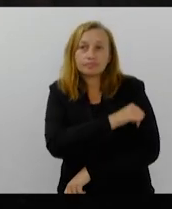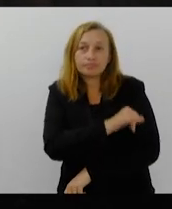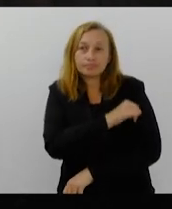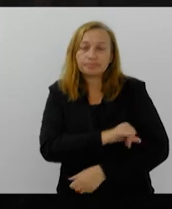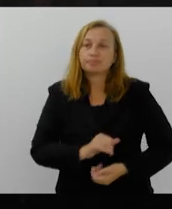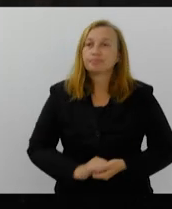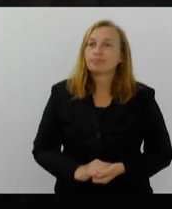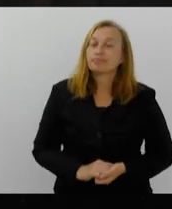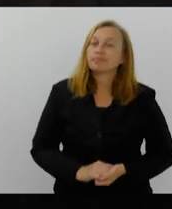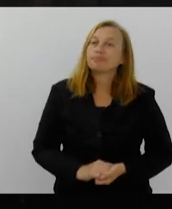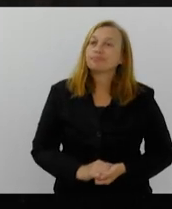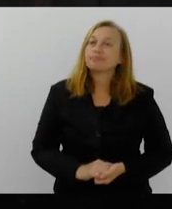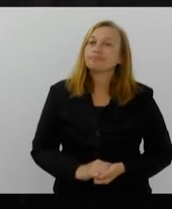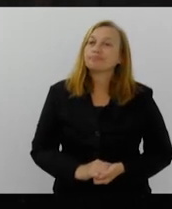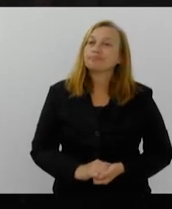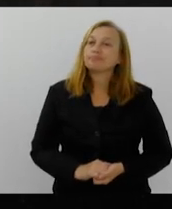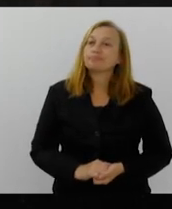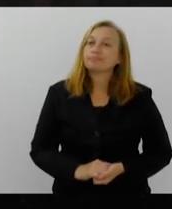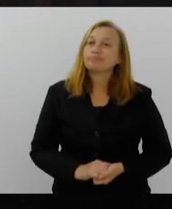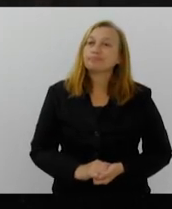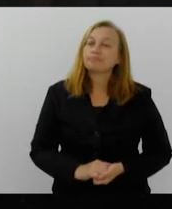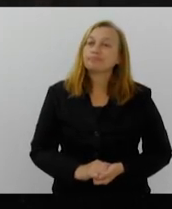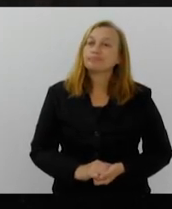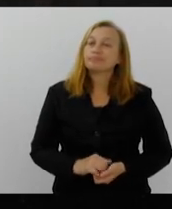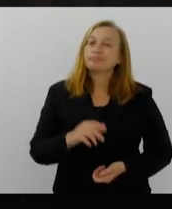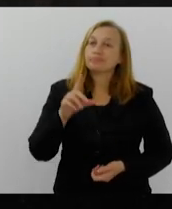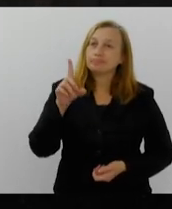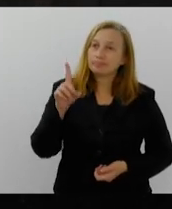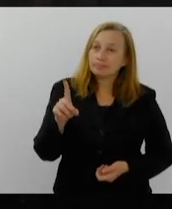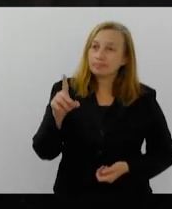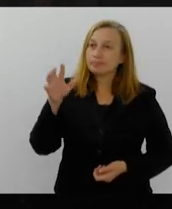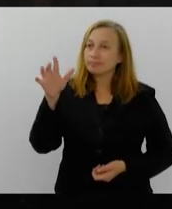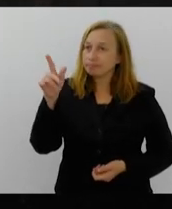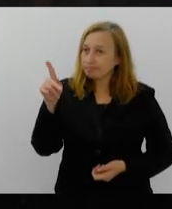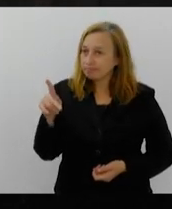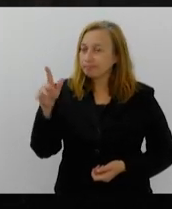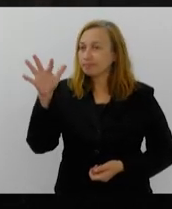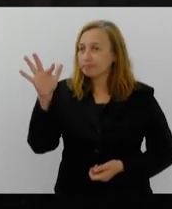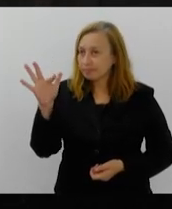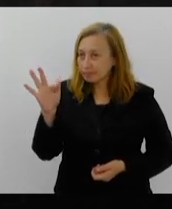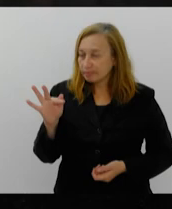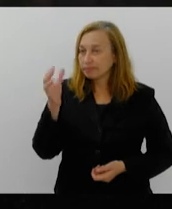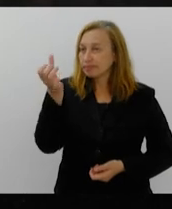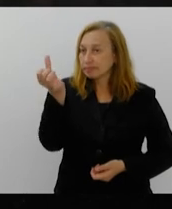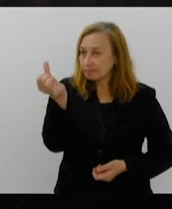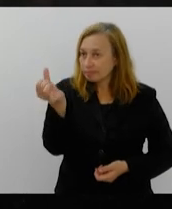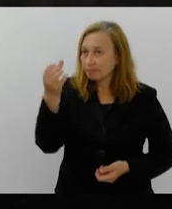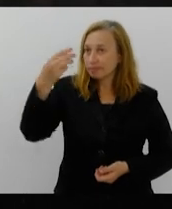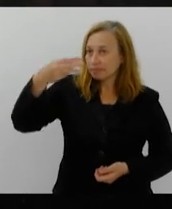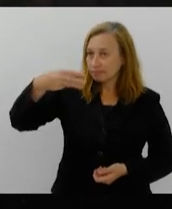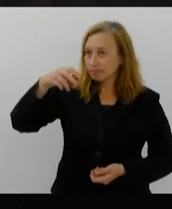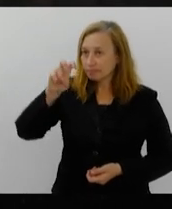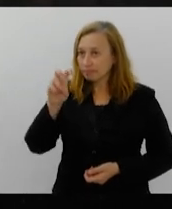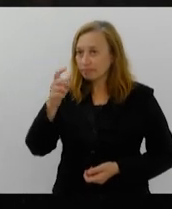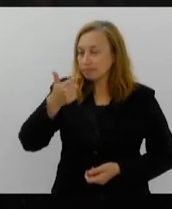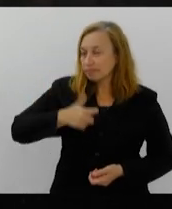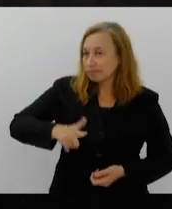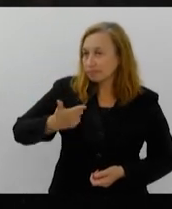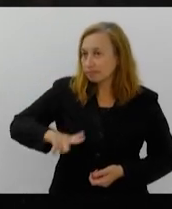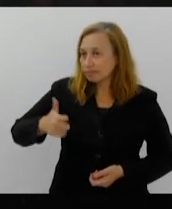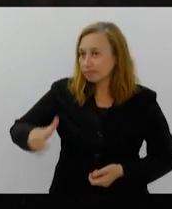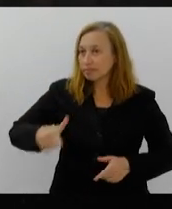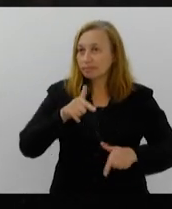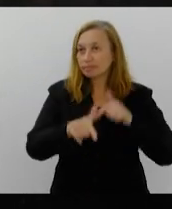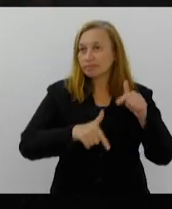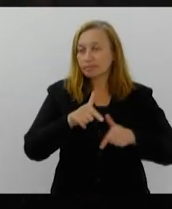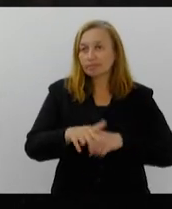e expressadamente sobre a DPF 635. Bom, são repetidas operações